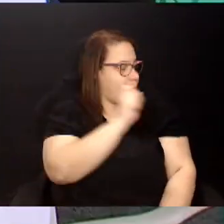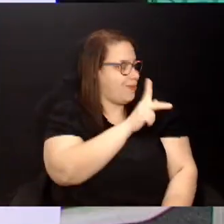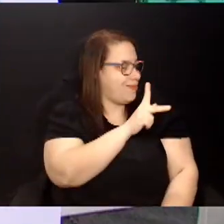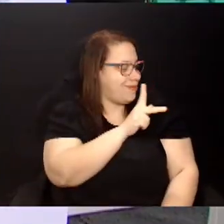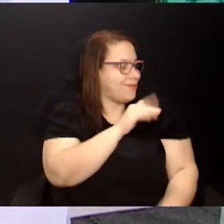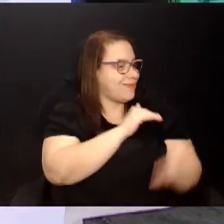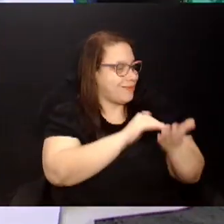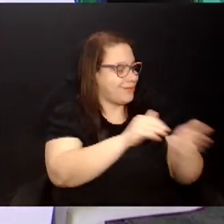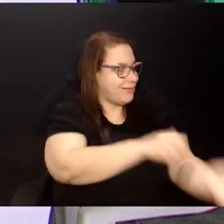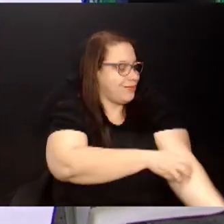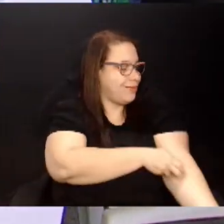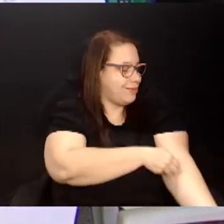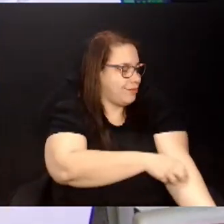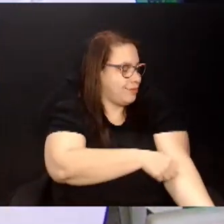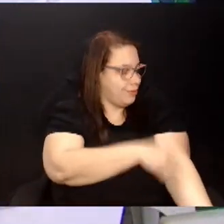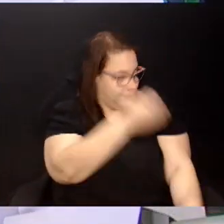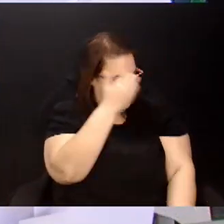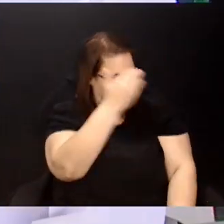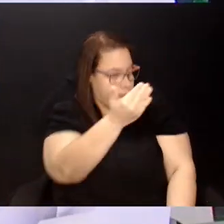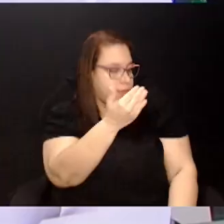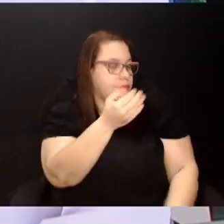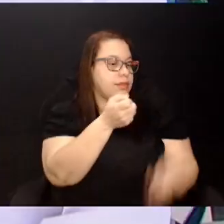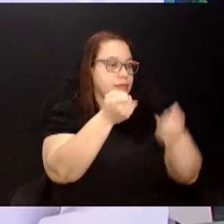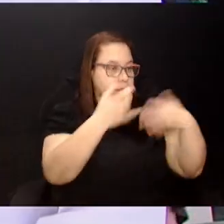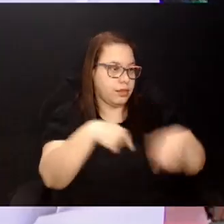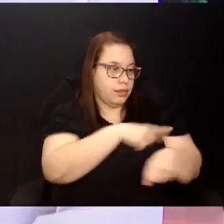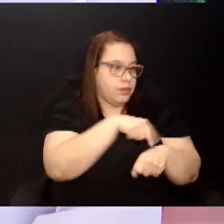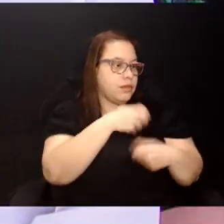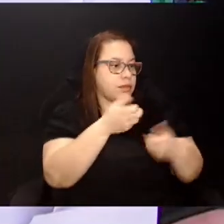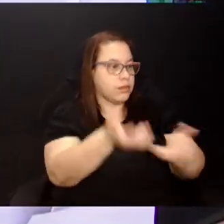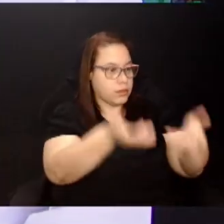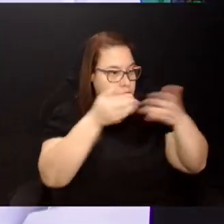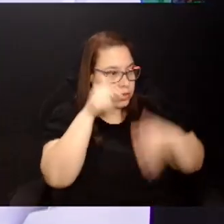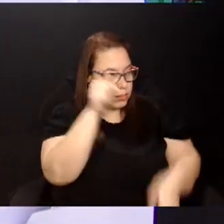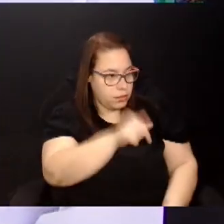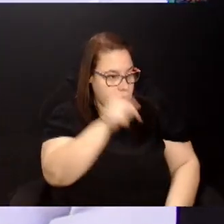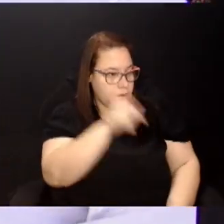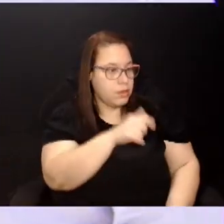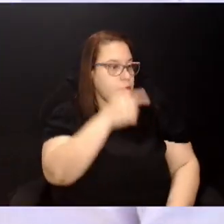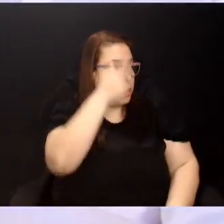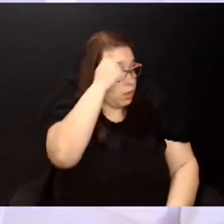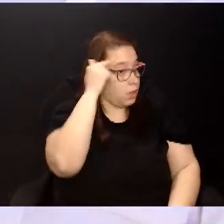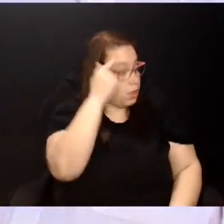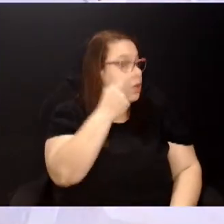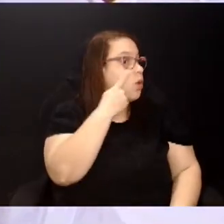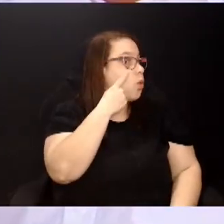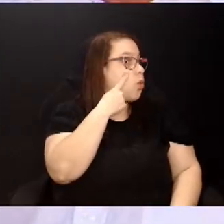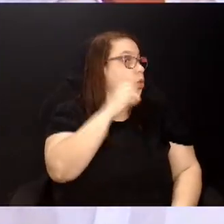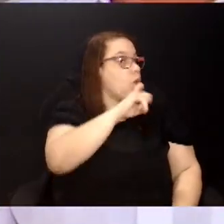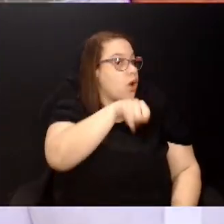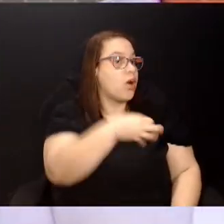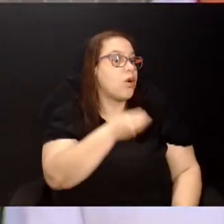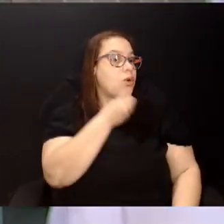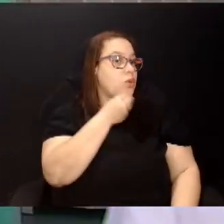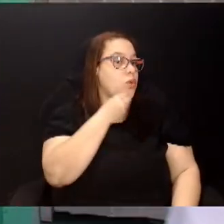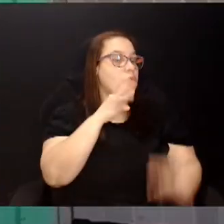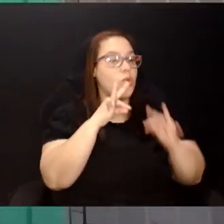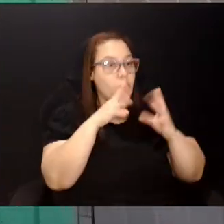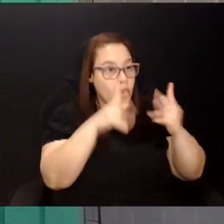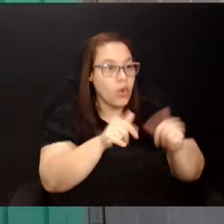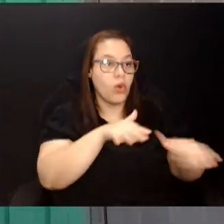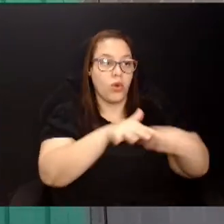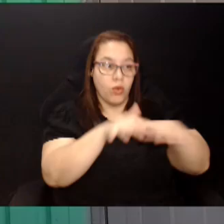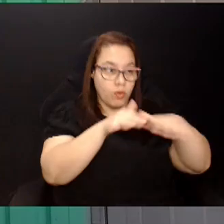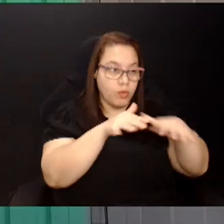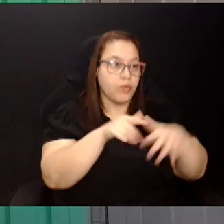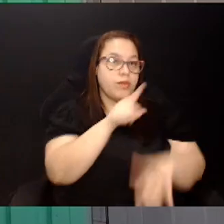secretário, muito obrigado. Obrigado pela disponibilidade de nos receber aqui. Gabriel, olha, e a gente aproveitou toda essa movimentação que você